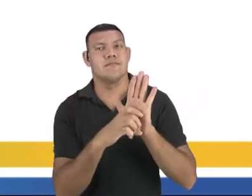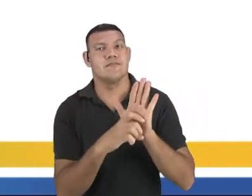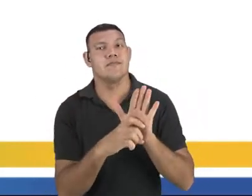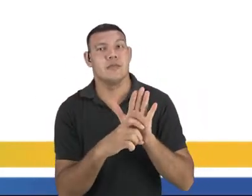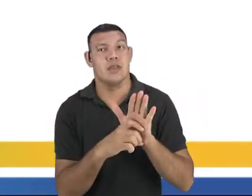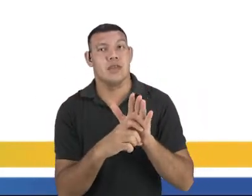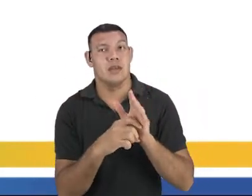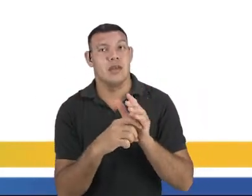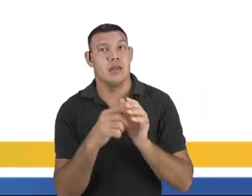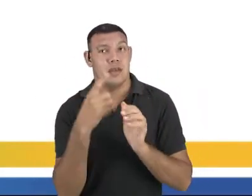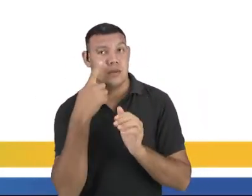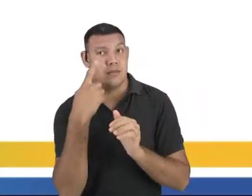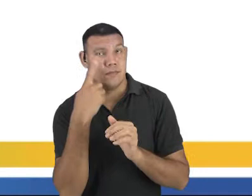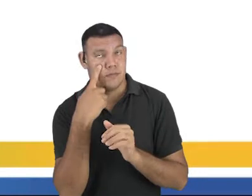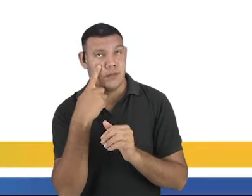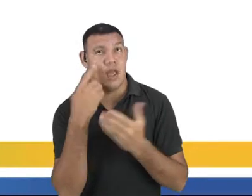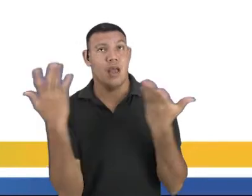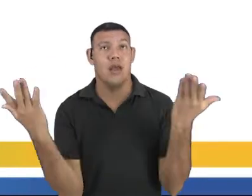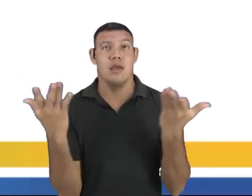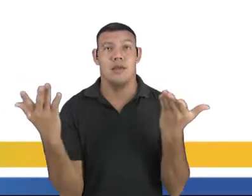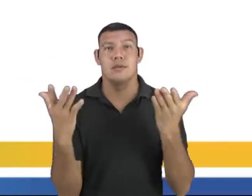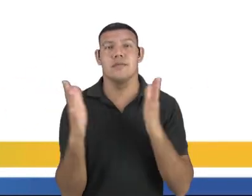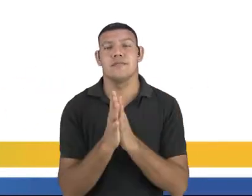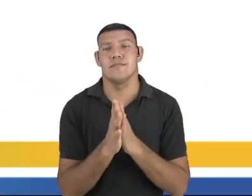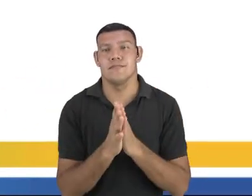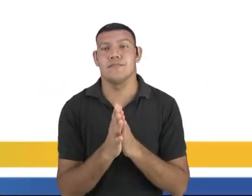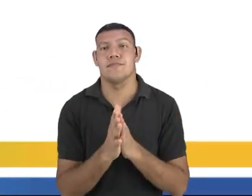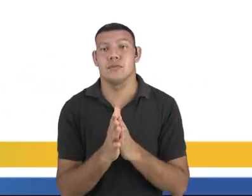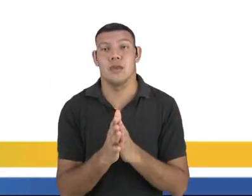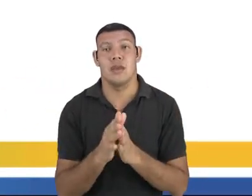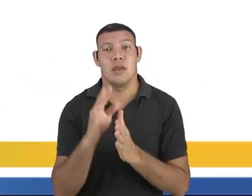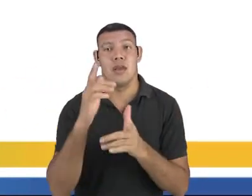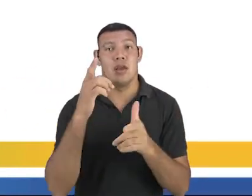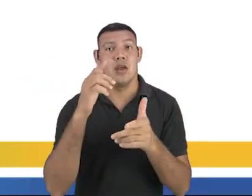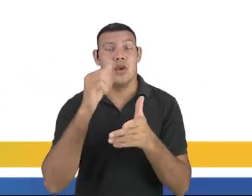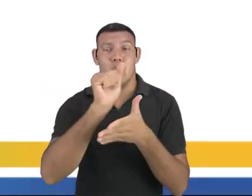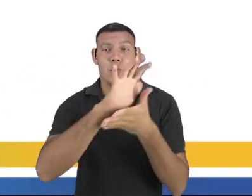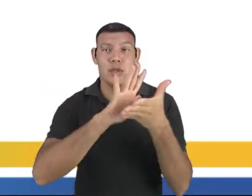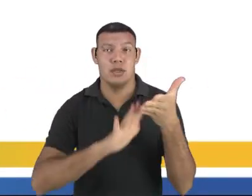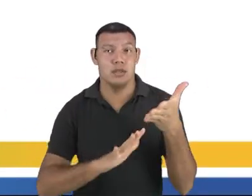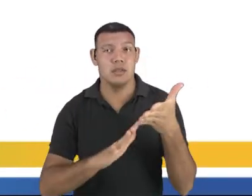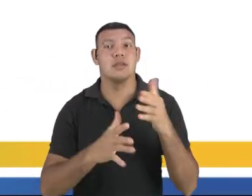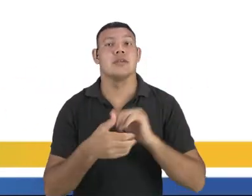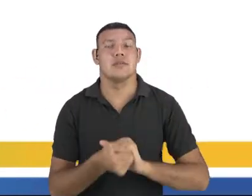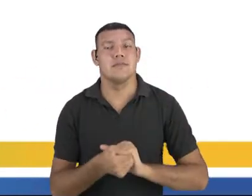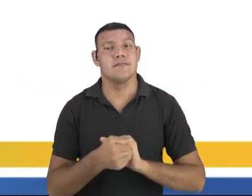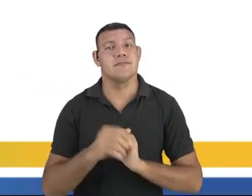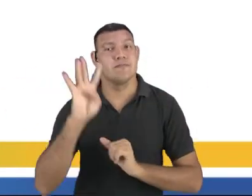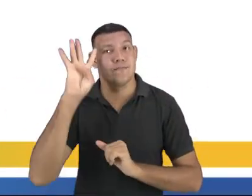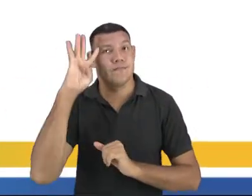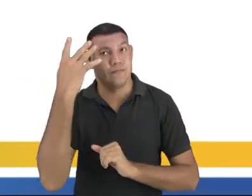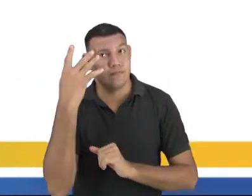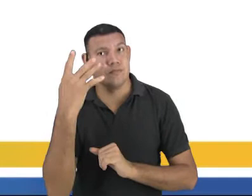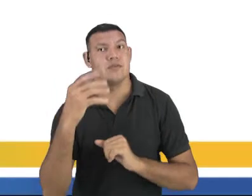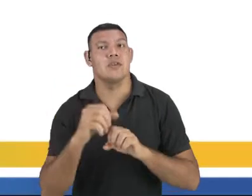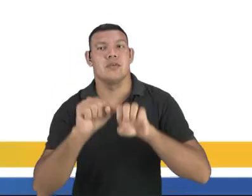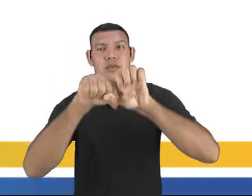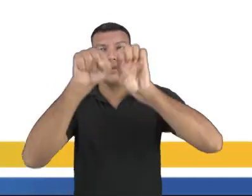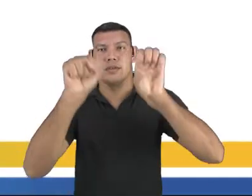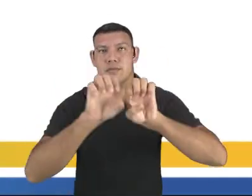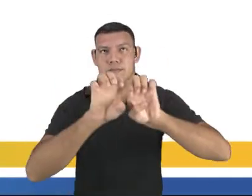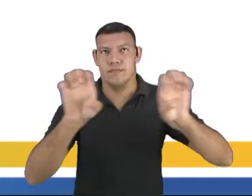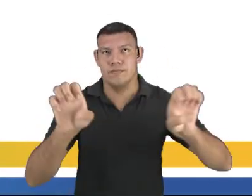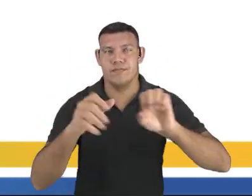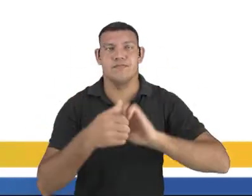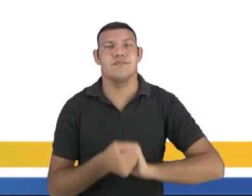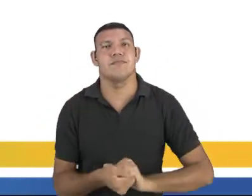equações né vamos ver aqui né uma situação-problema para fazer introdução sobre esses temas Tá ok então Vista dessa